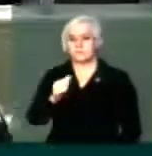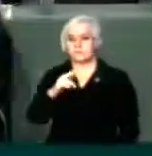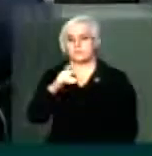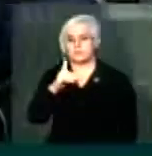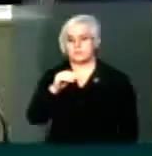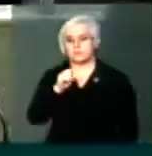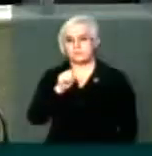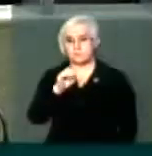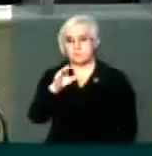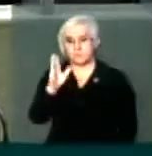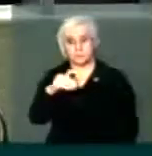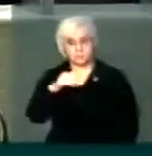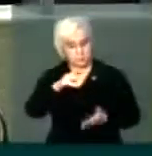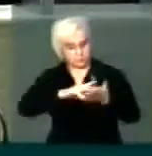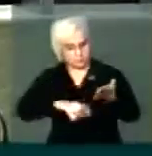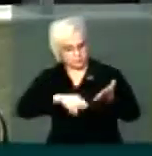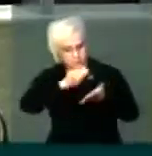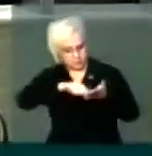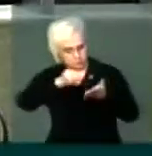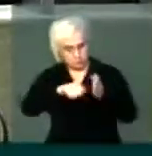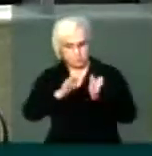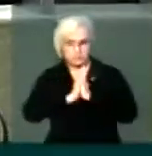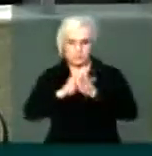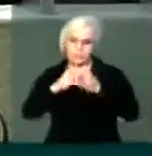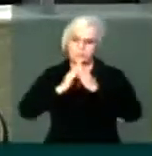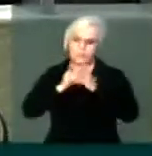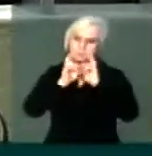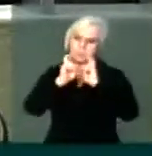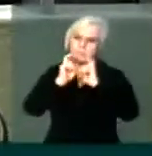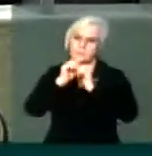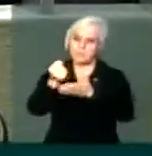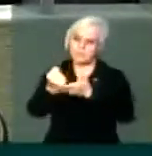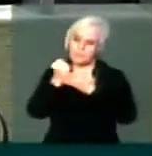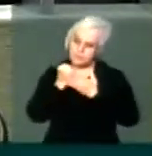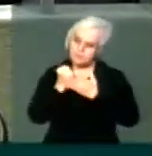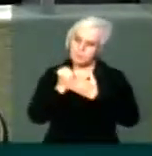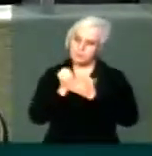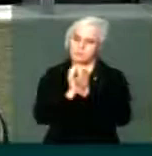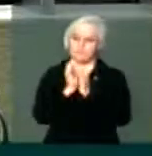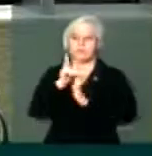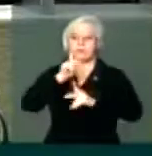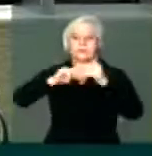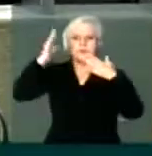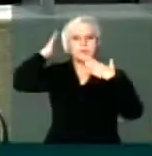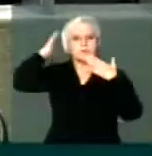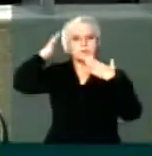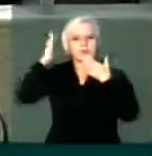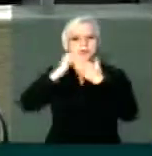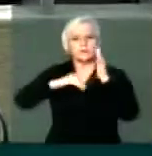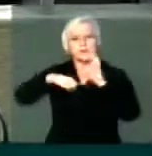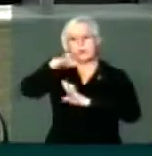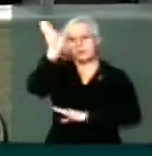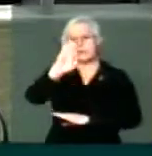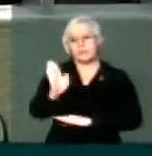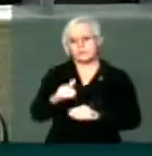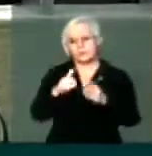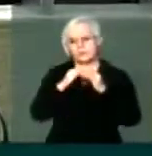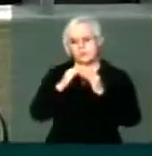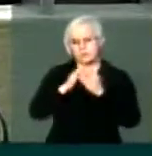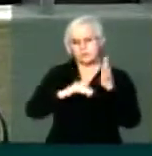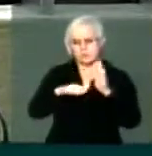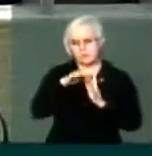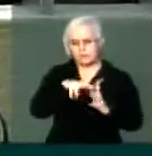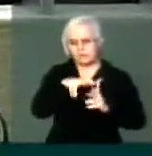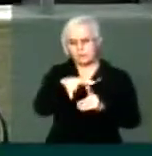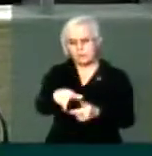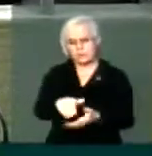O manifesto é, portanto, um pedido de socorro dos indígenas ao Brasil, ao mundo,